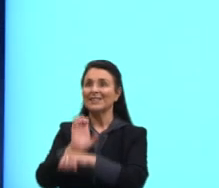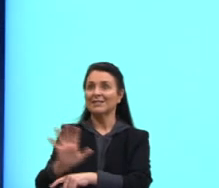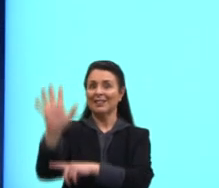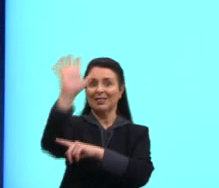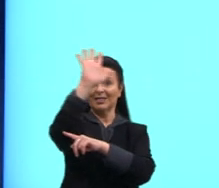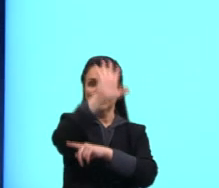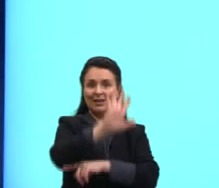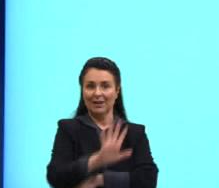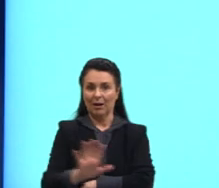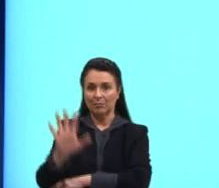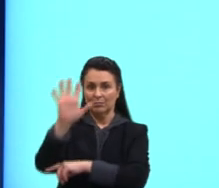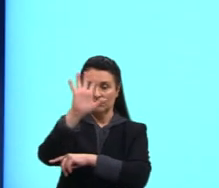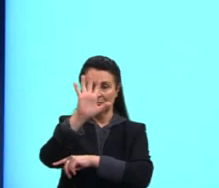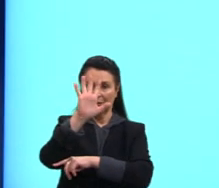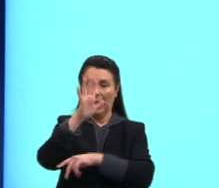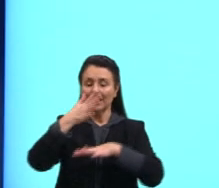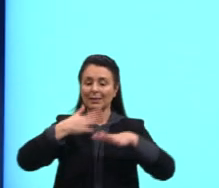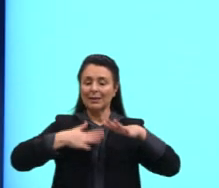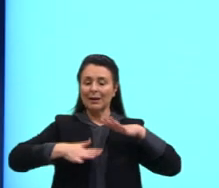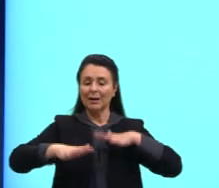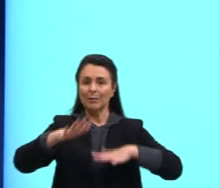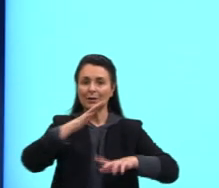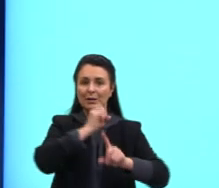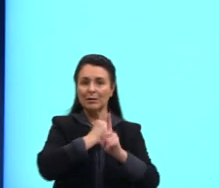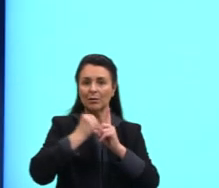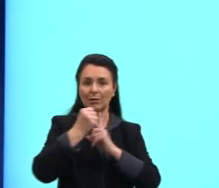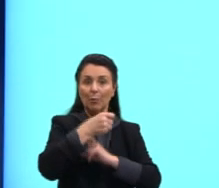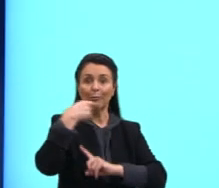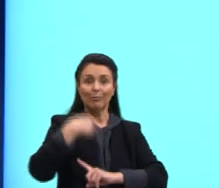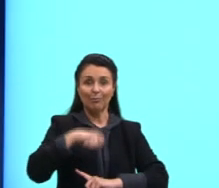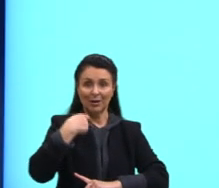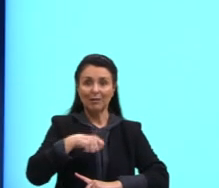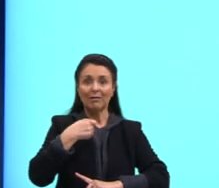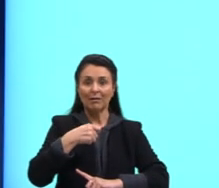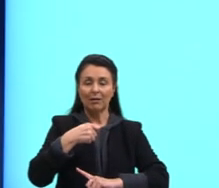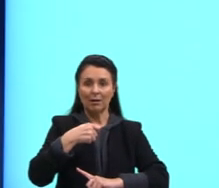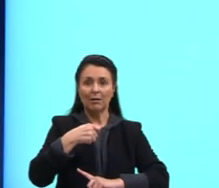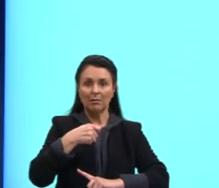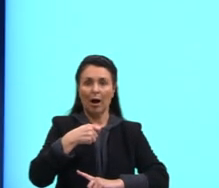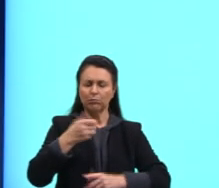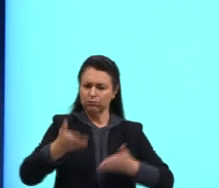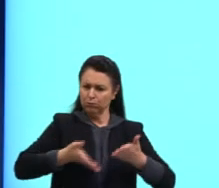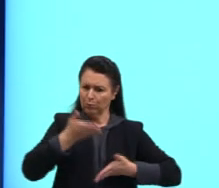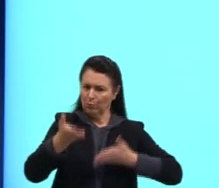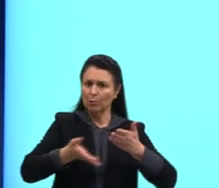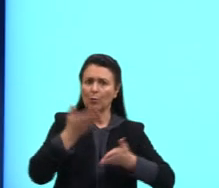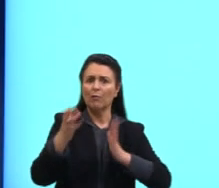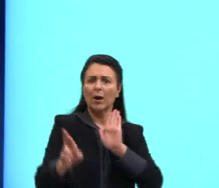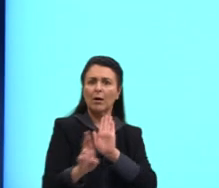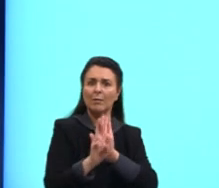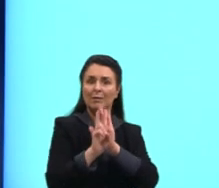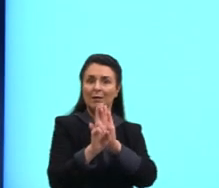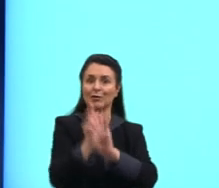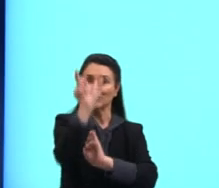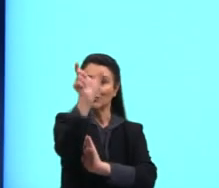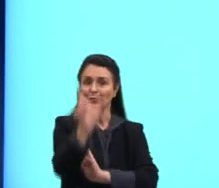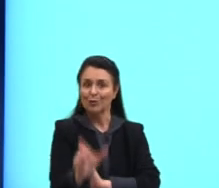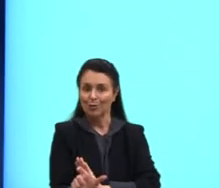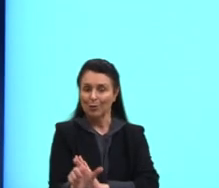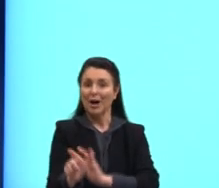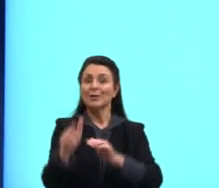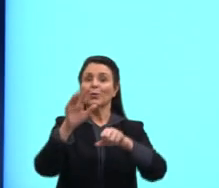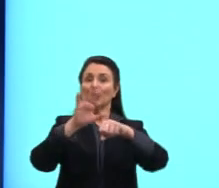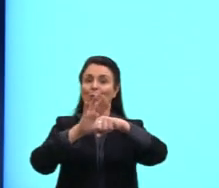da harmonia social deve promover a representatividade de pessoas com transtornos